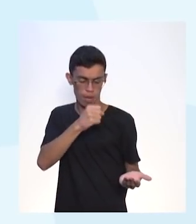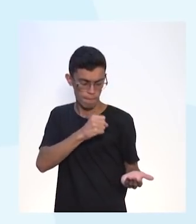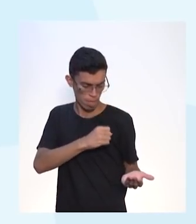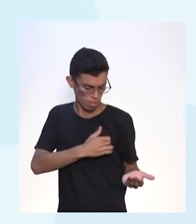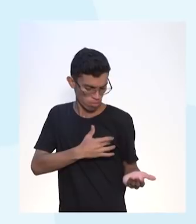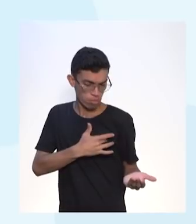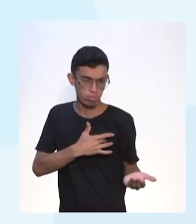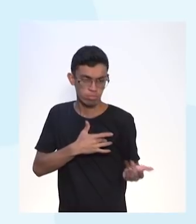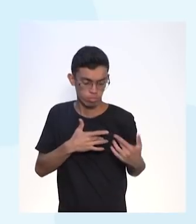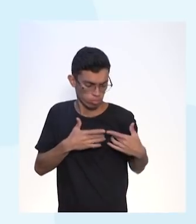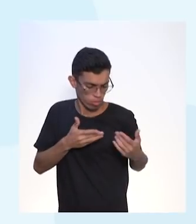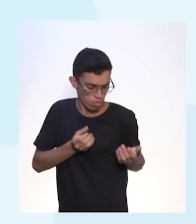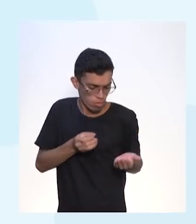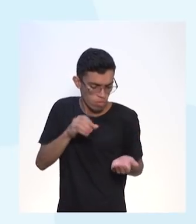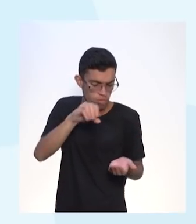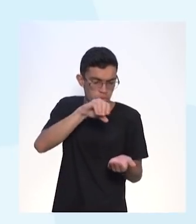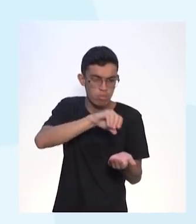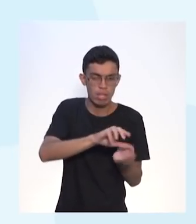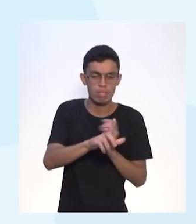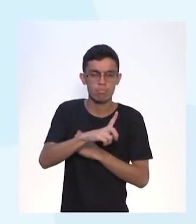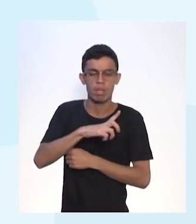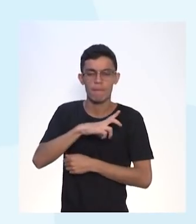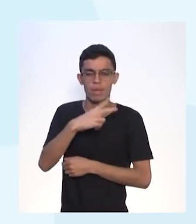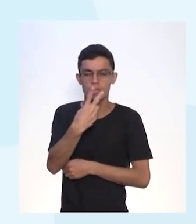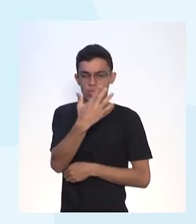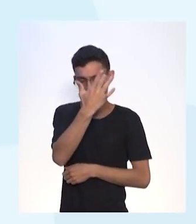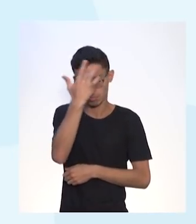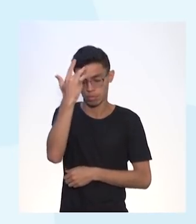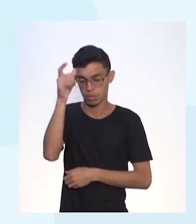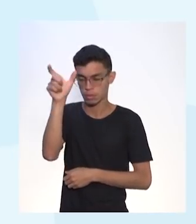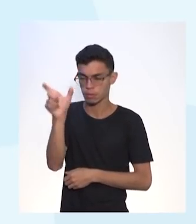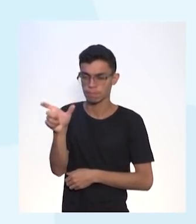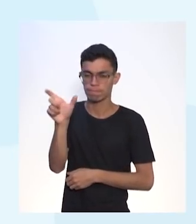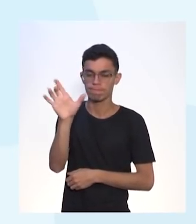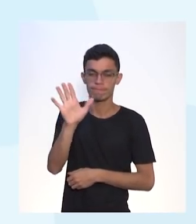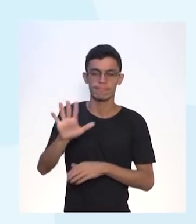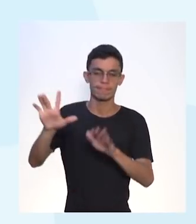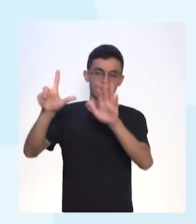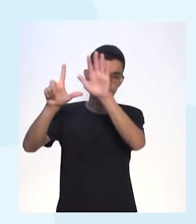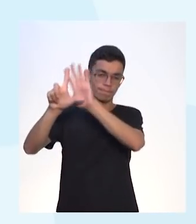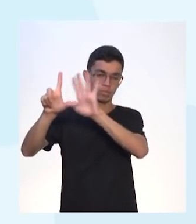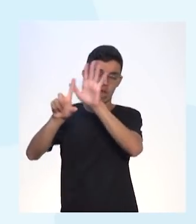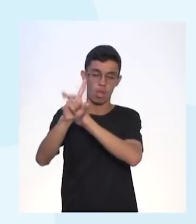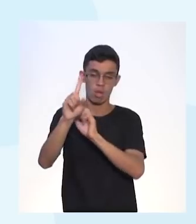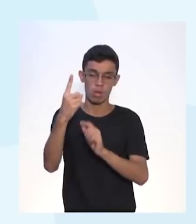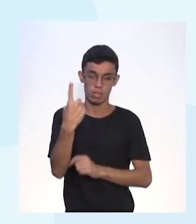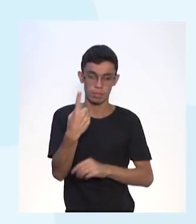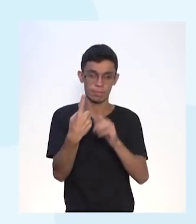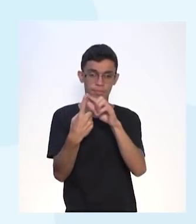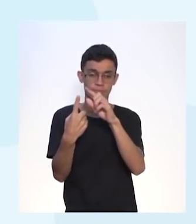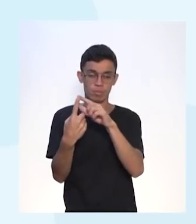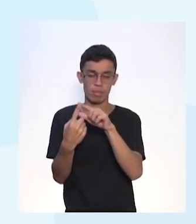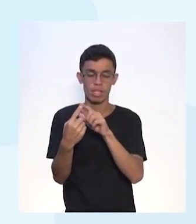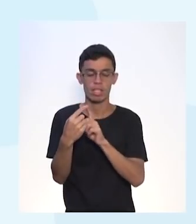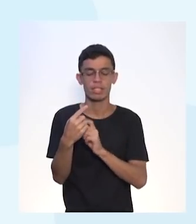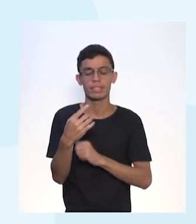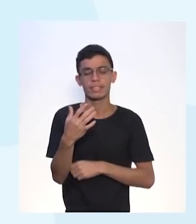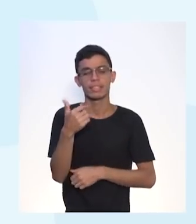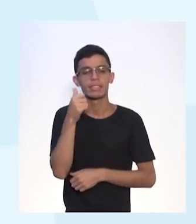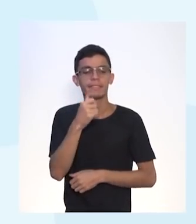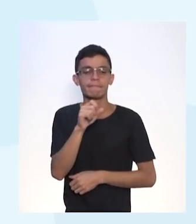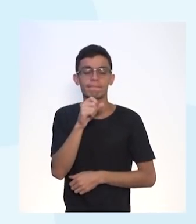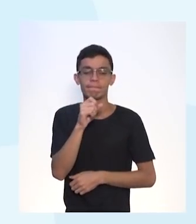temos duas pessoas agora na imagem, uma senhora e